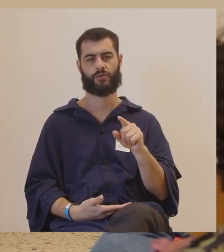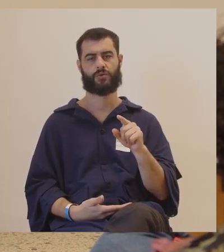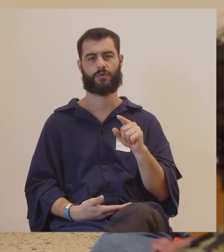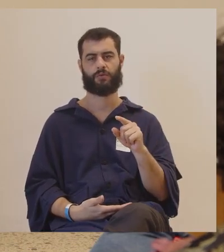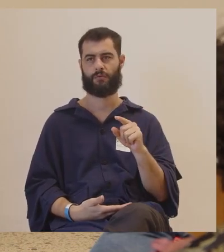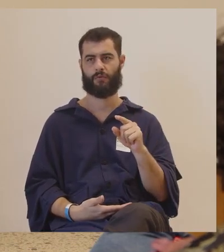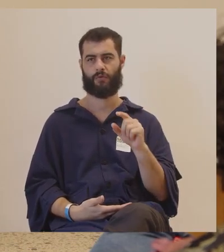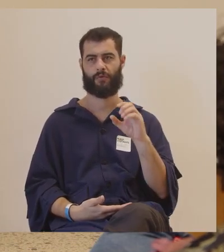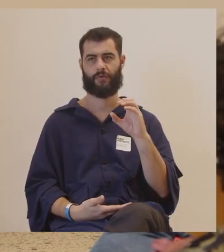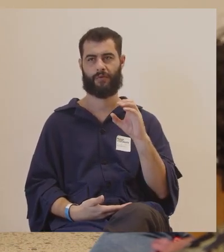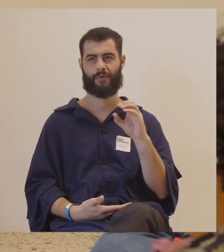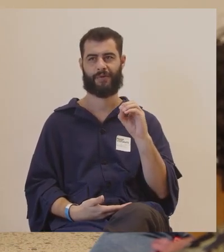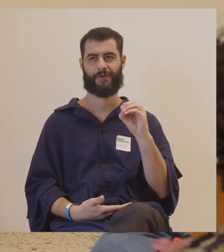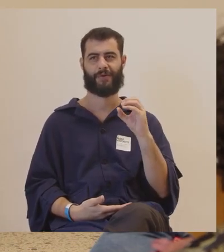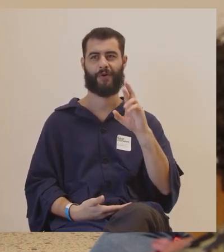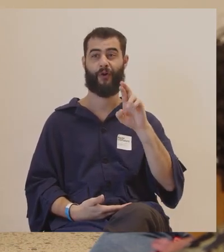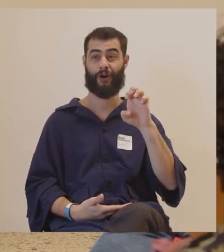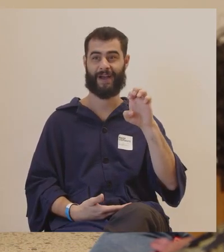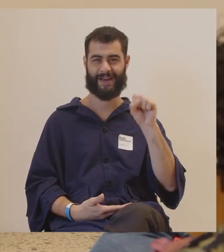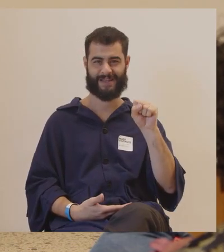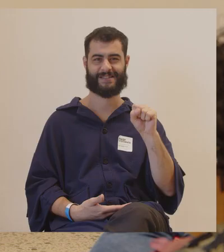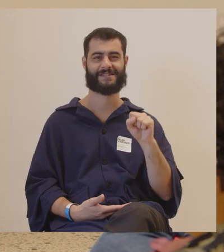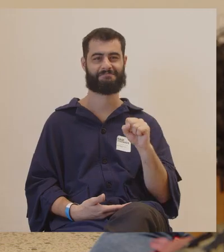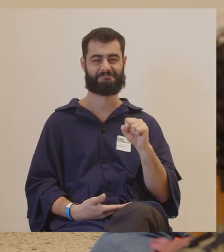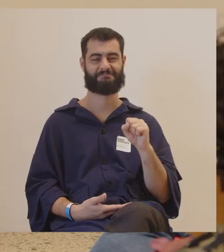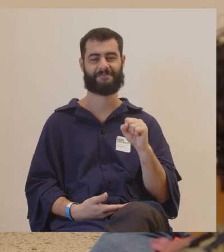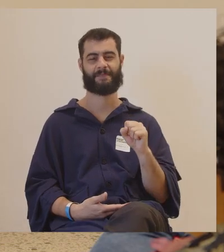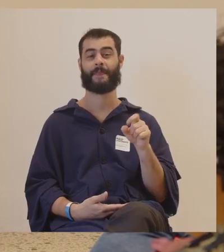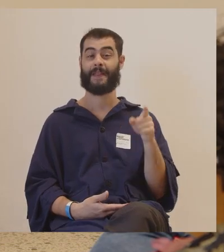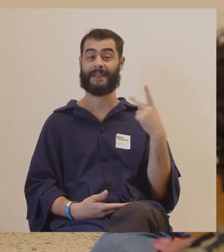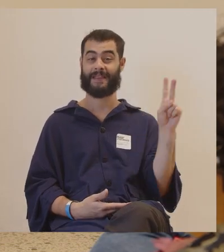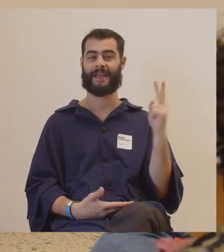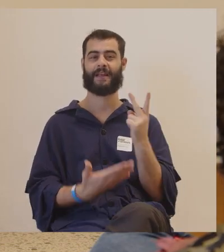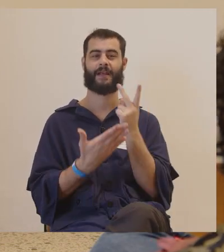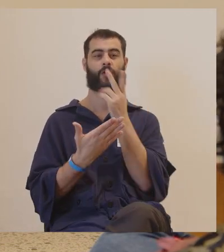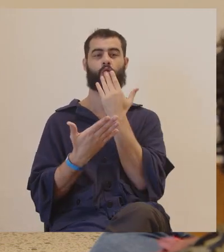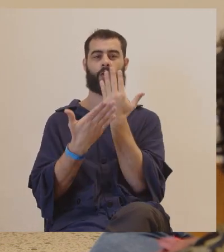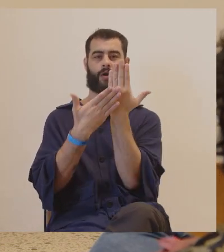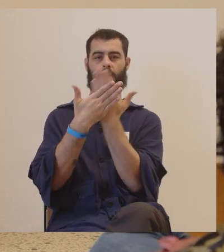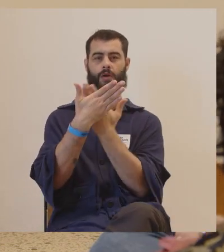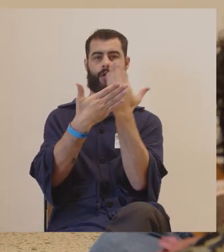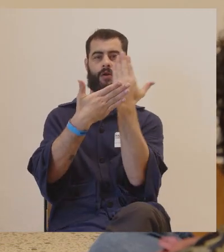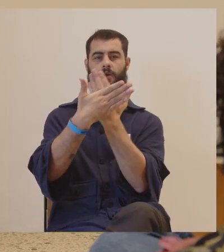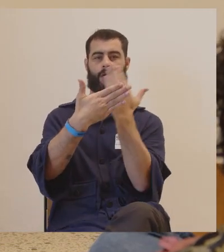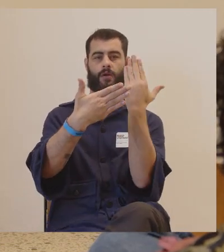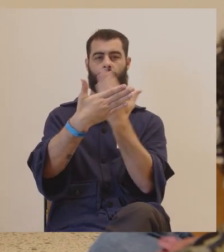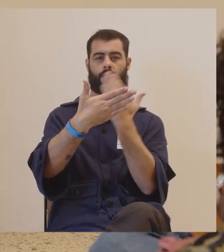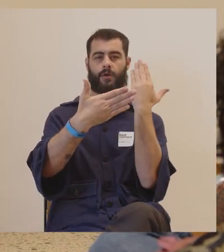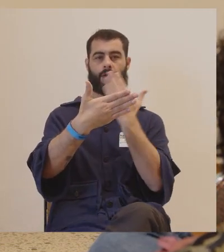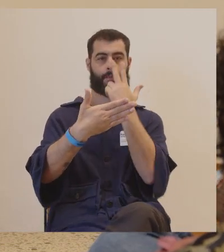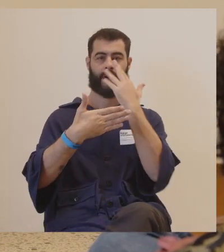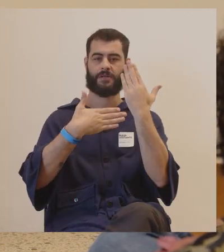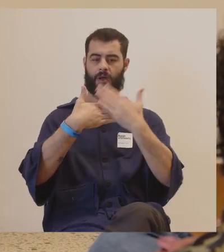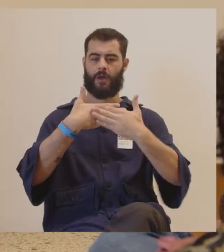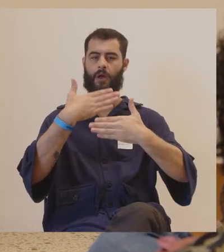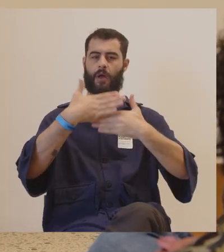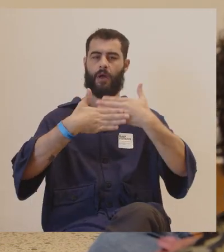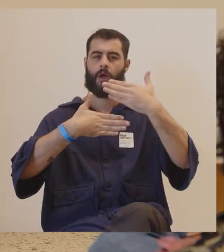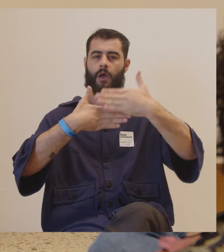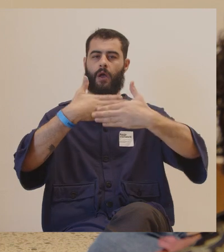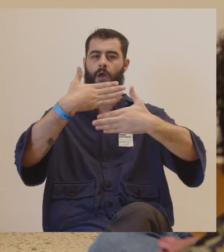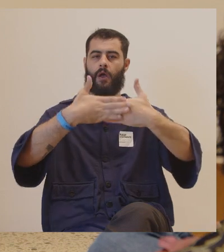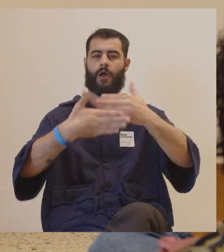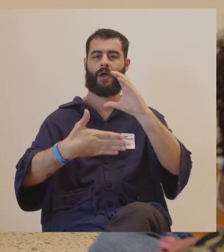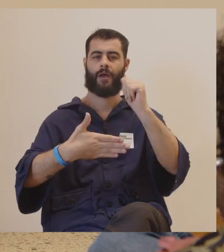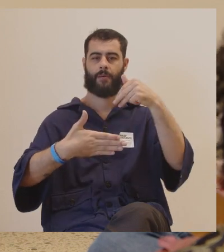ele cria, né? Na verdade, uma camada densa de pintura que ele cria na superfície da tela. Mesmo as meninas, né? As